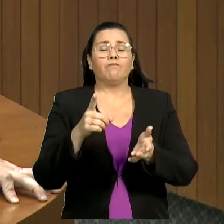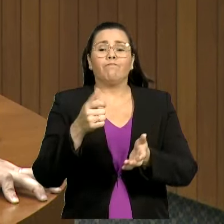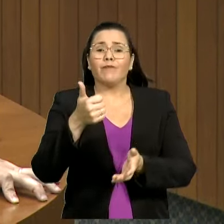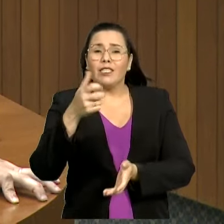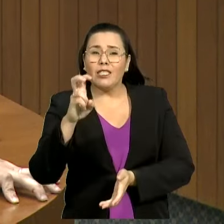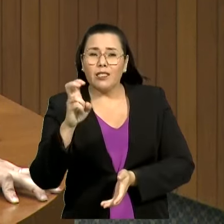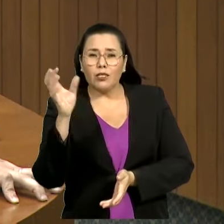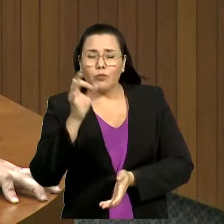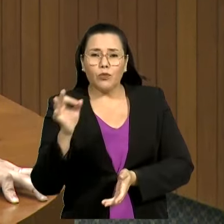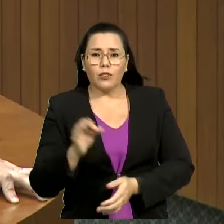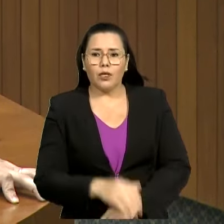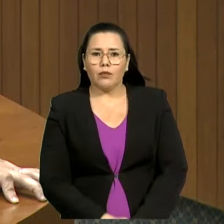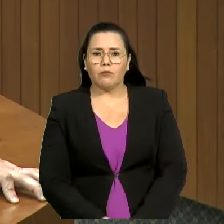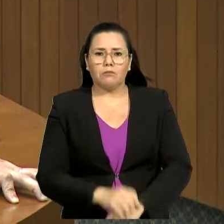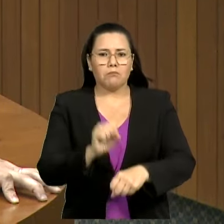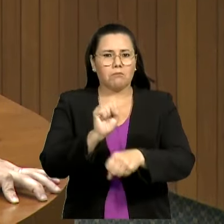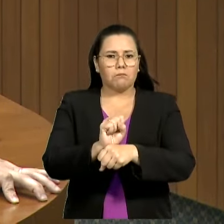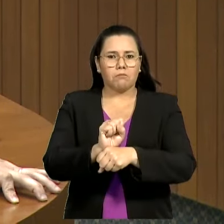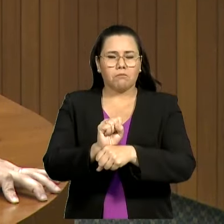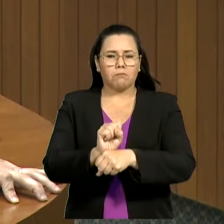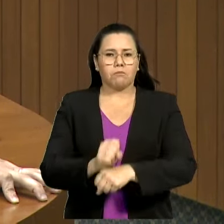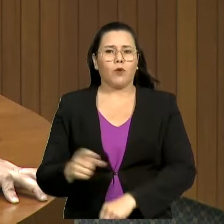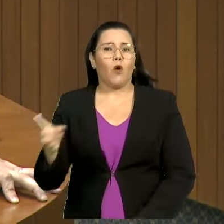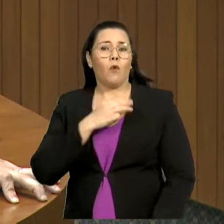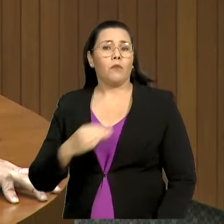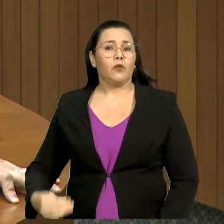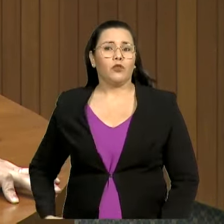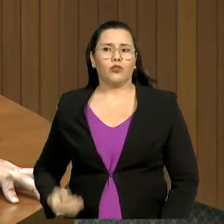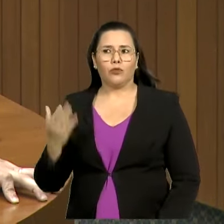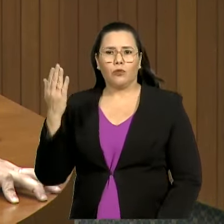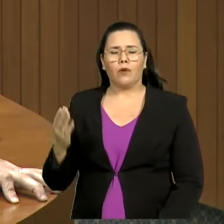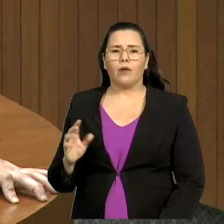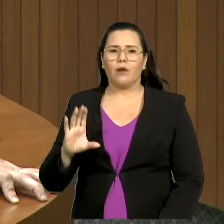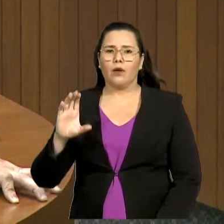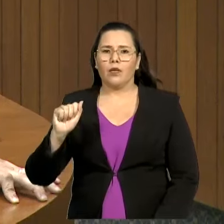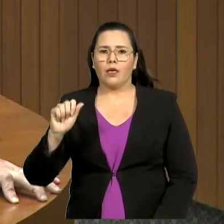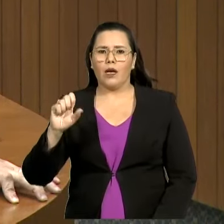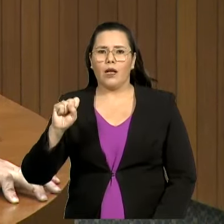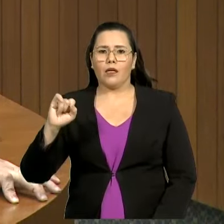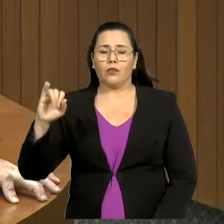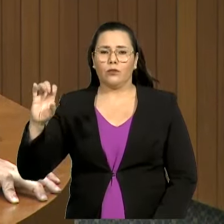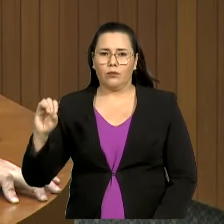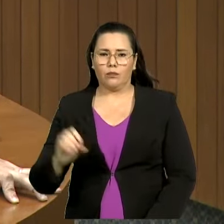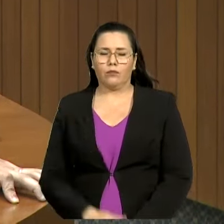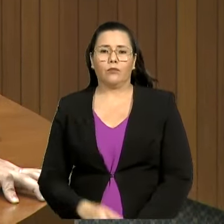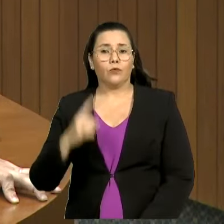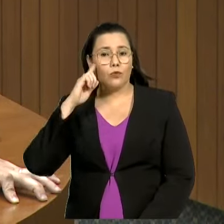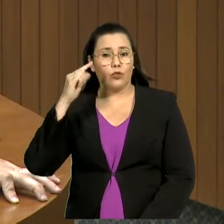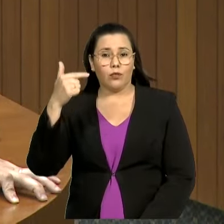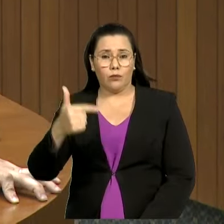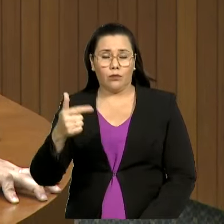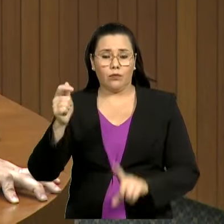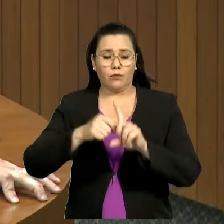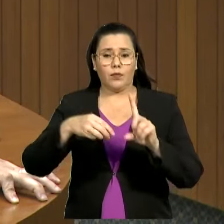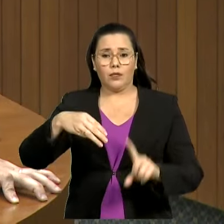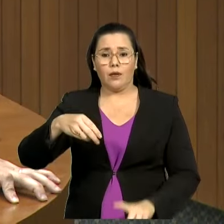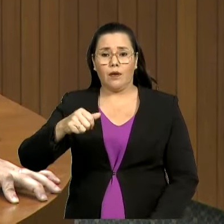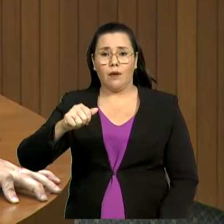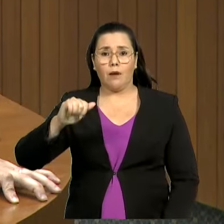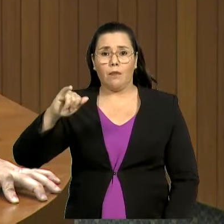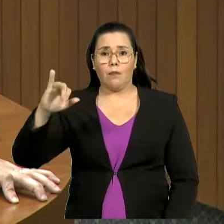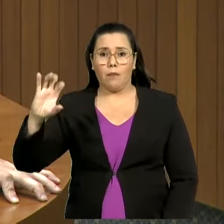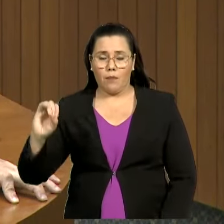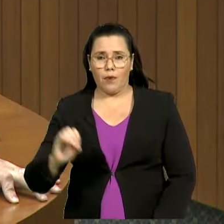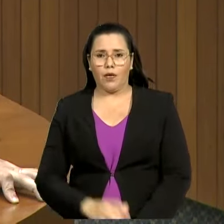bloqueado por uma decisão do ministro Cássio Nunes Marques, datada do dia 2 de maio deste ano, que